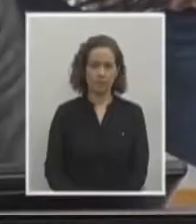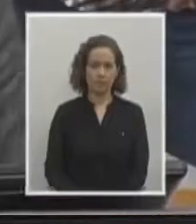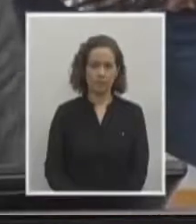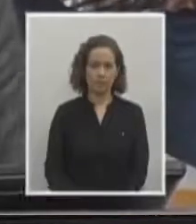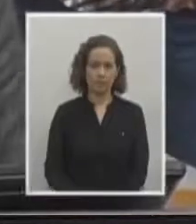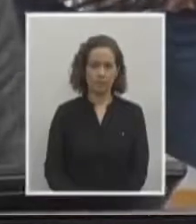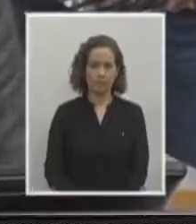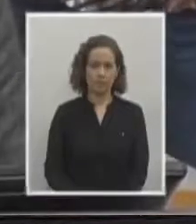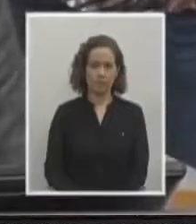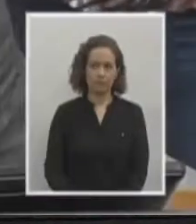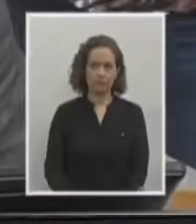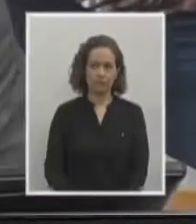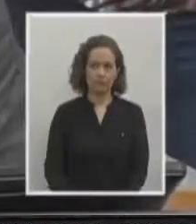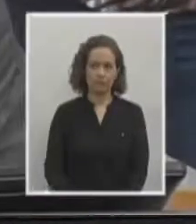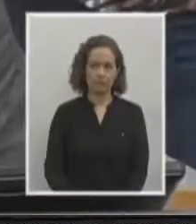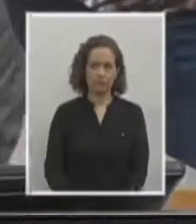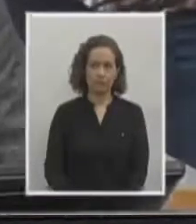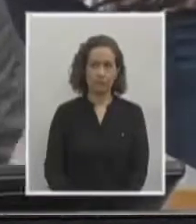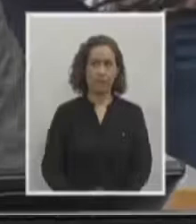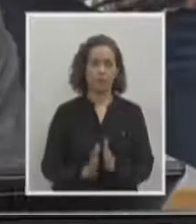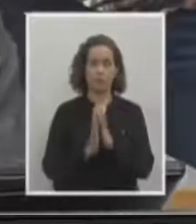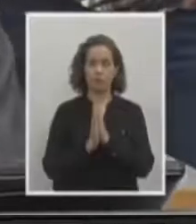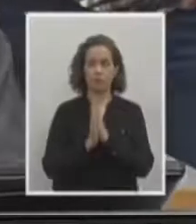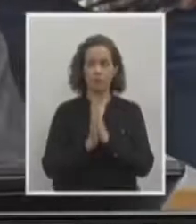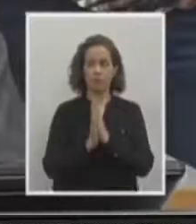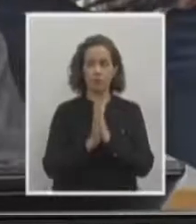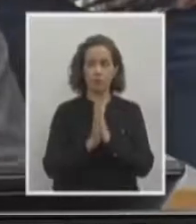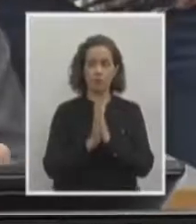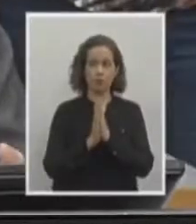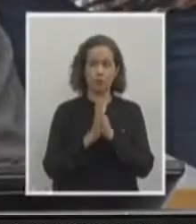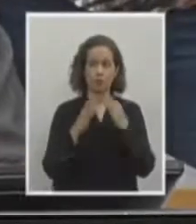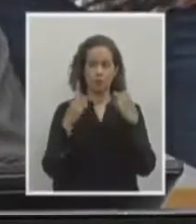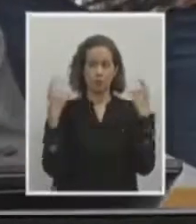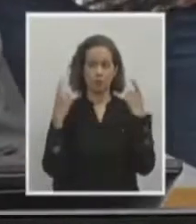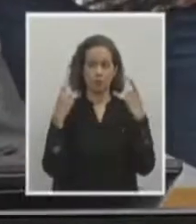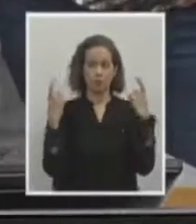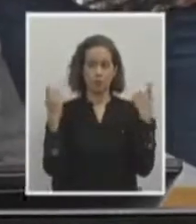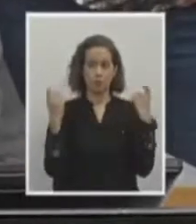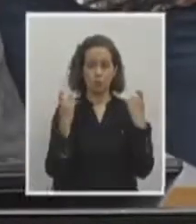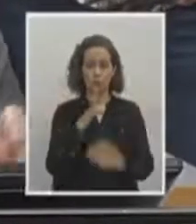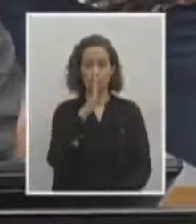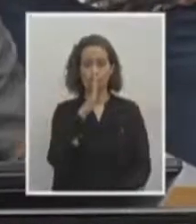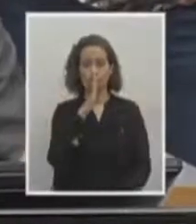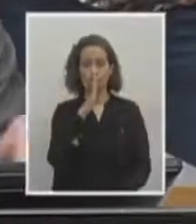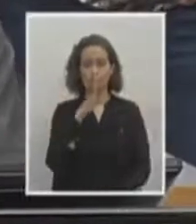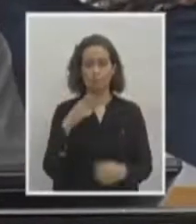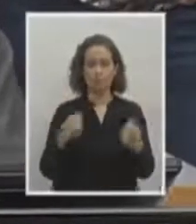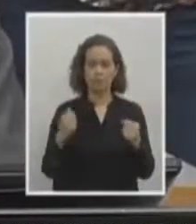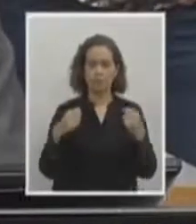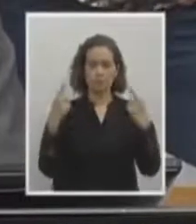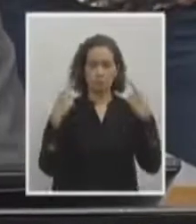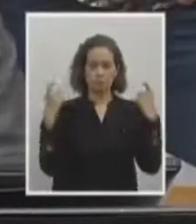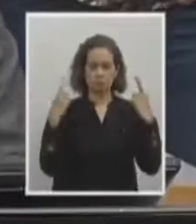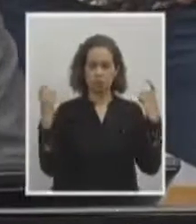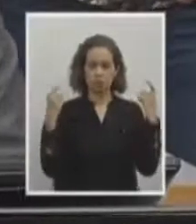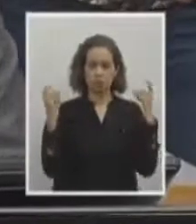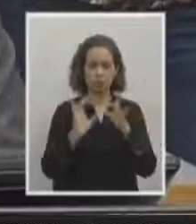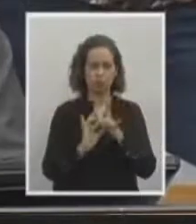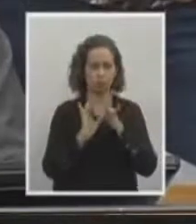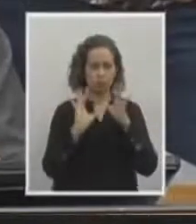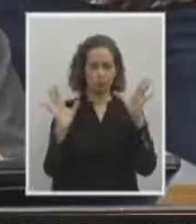Só soltar, por favor, Cristina, desativar o mudo aí do seu aplicativo, mudo, tá? Liberar